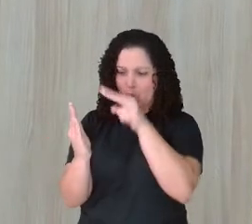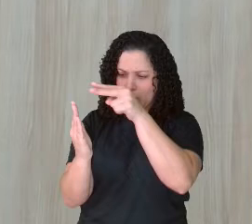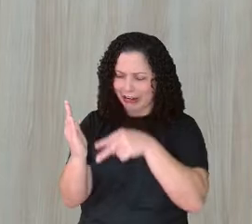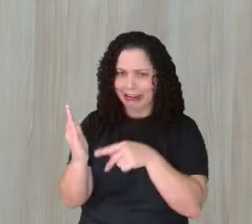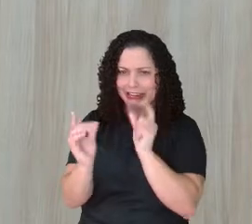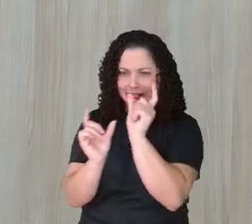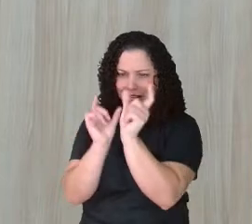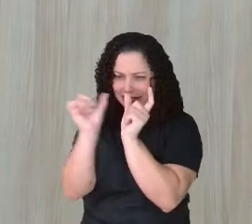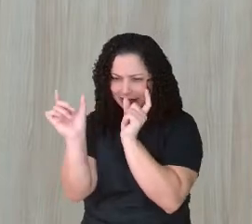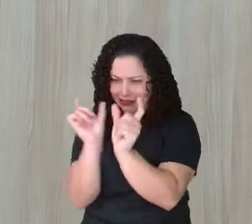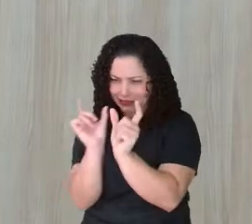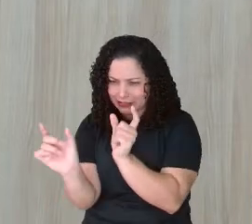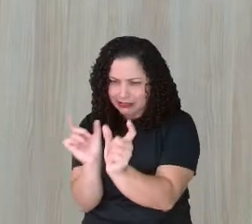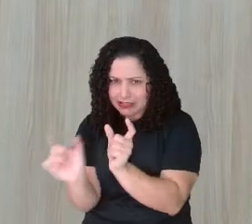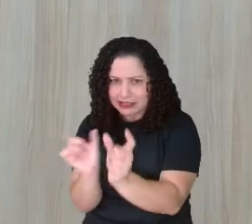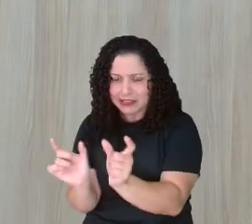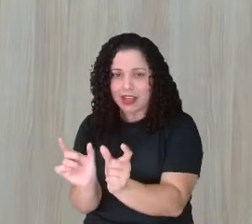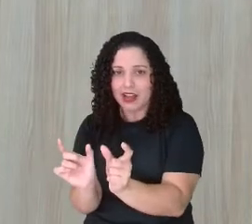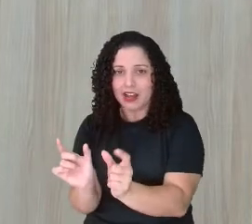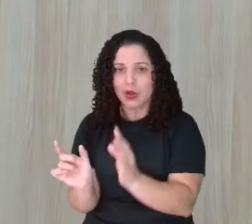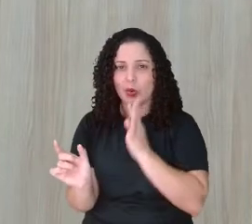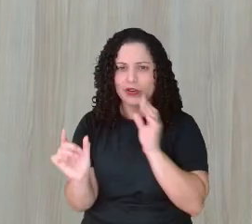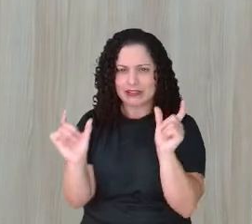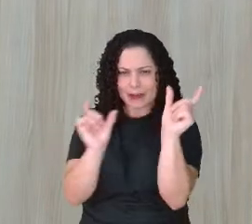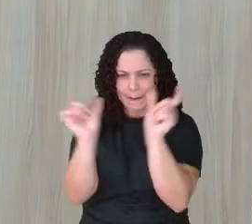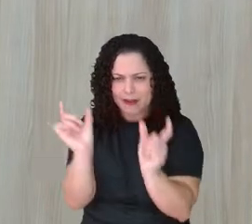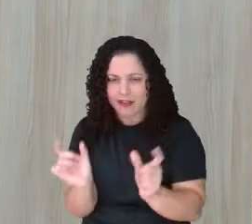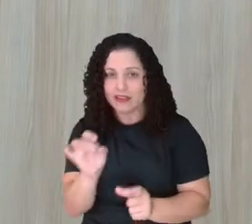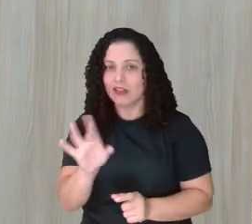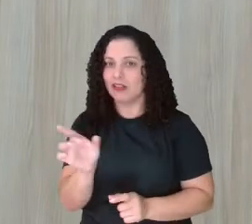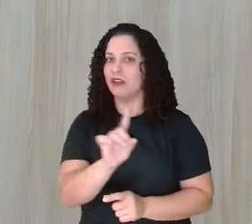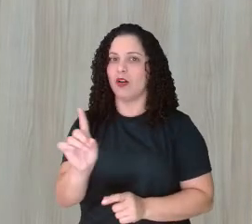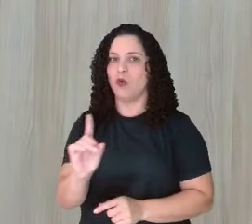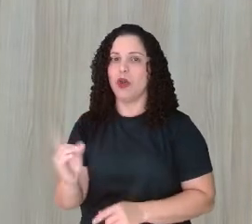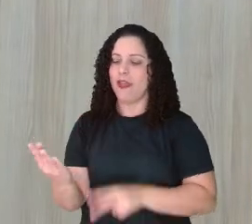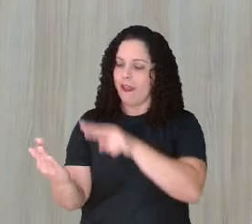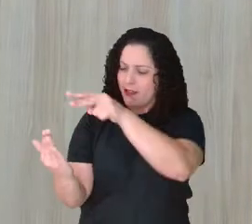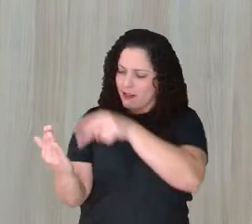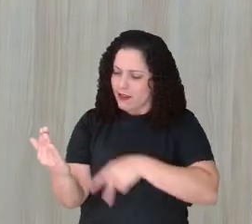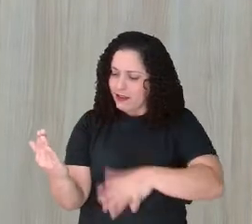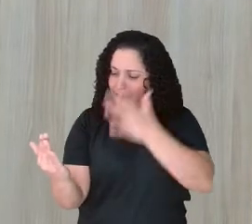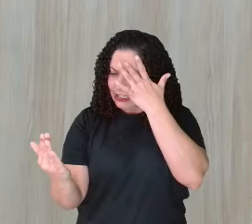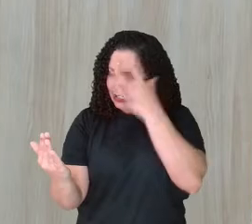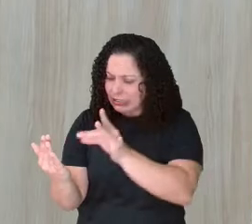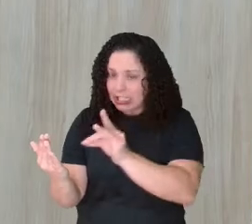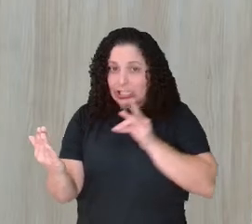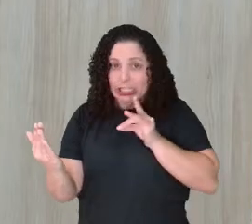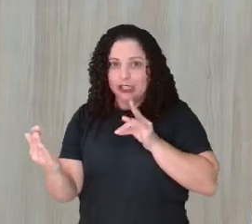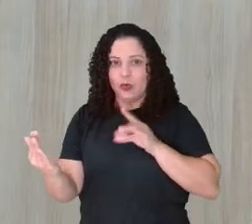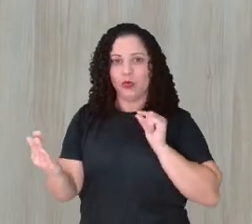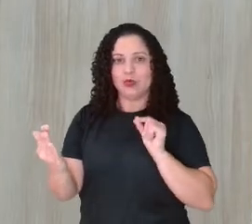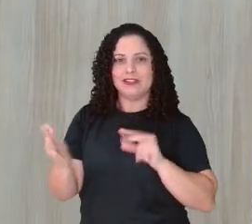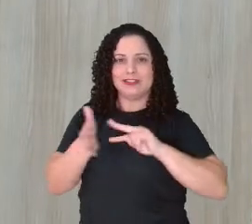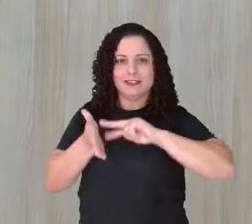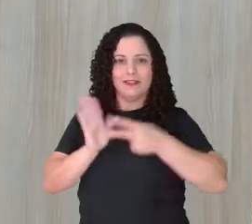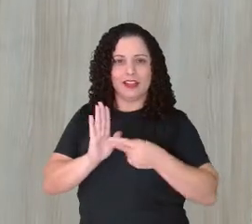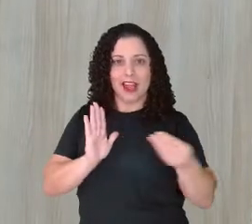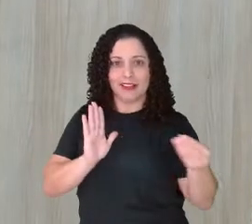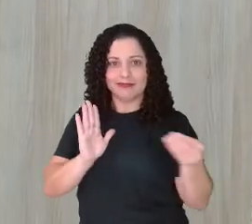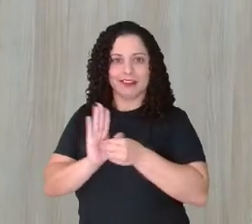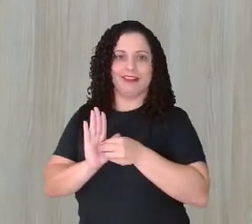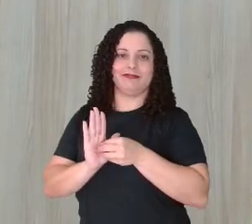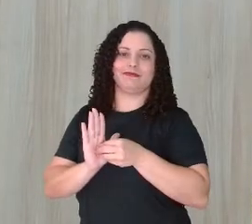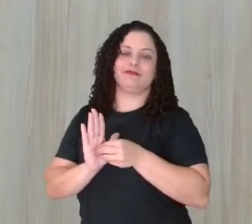é interpretar, é fazer sentido, é produzir sentido. E professora, o gênero textual,